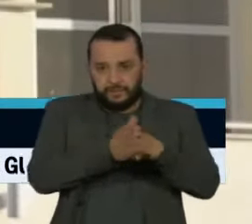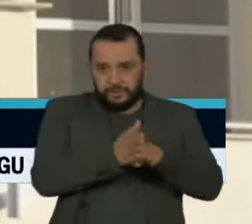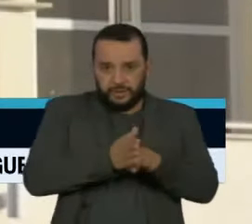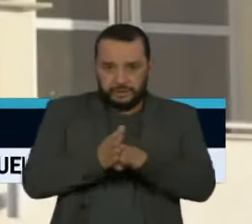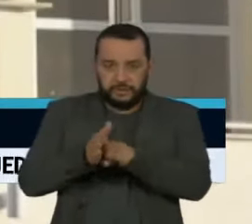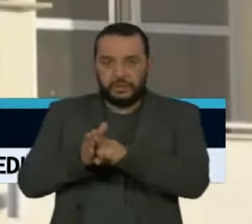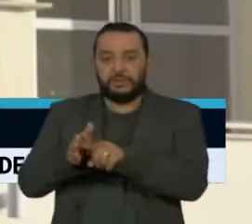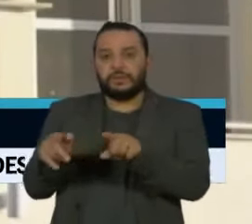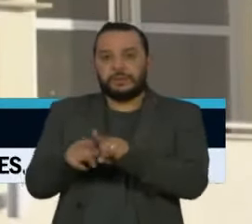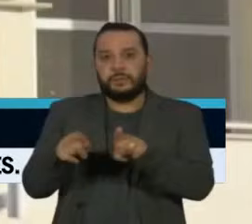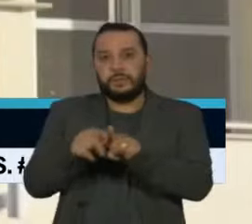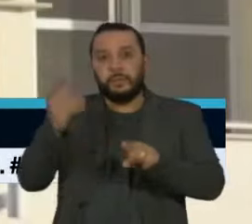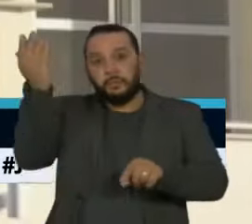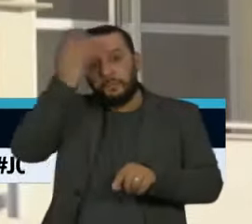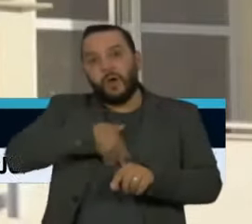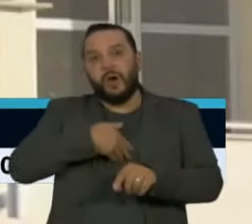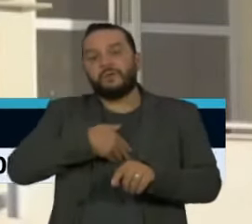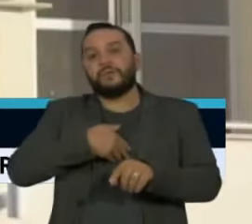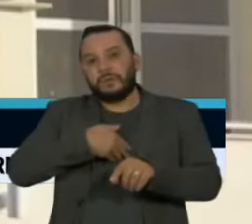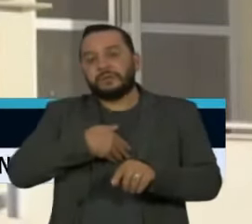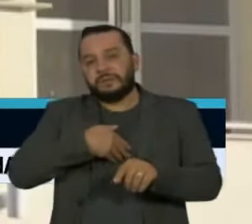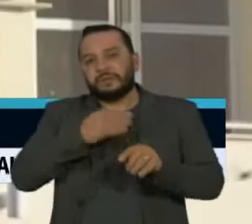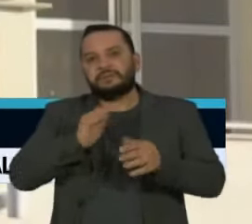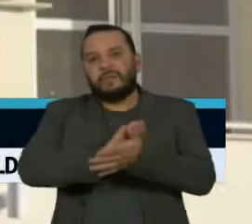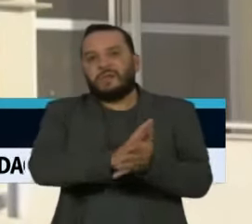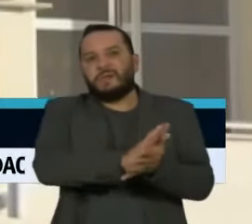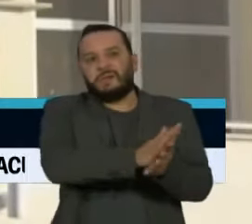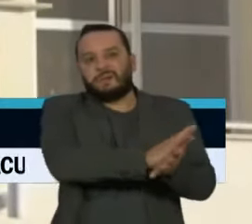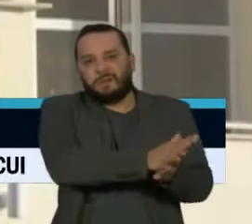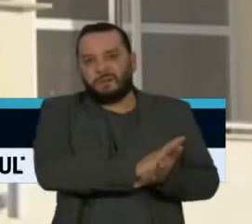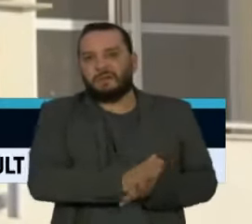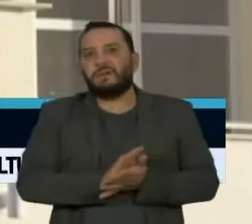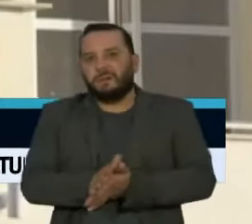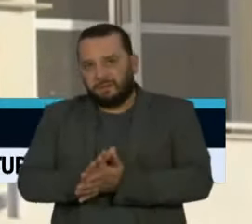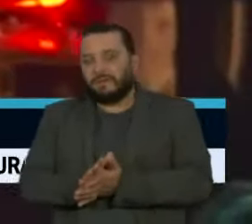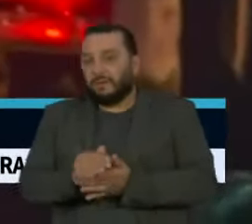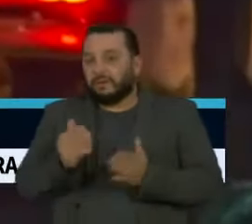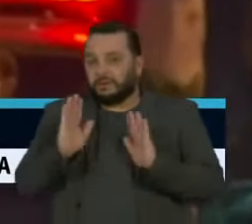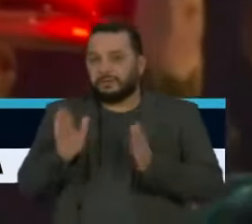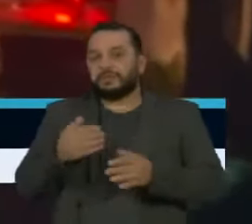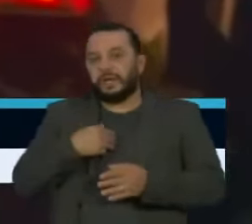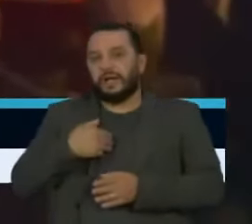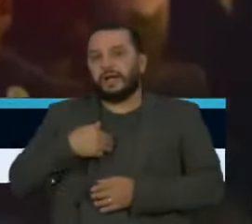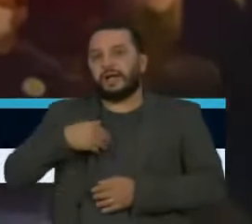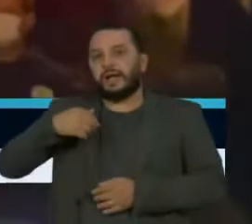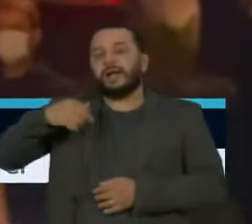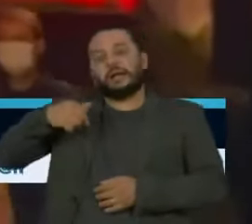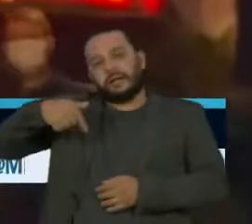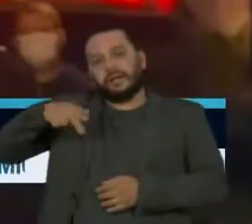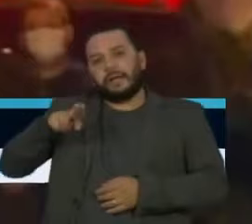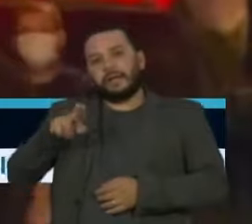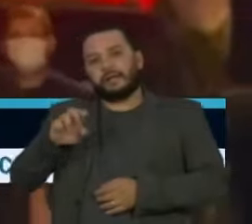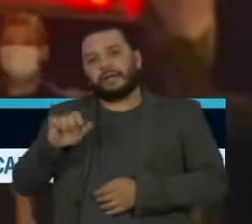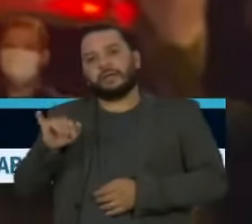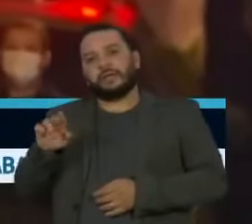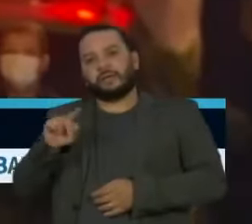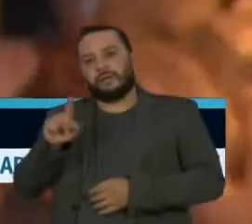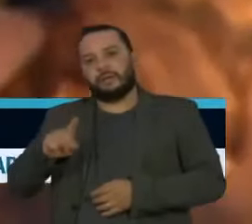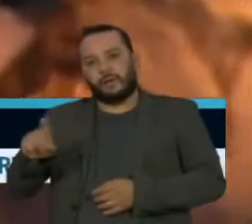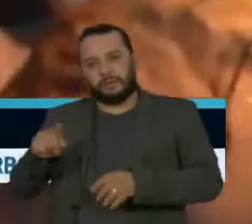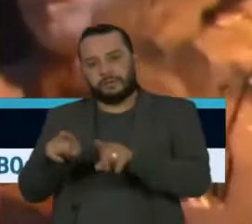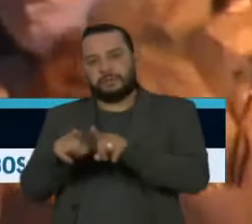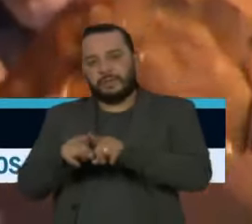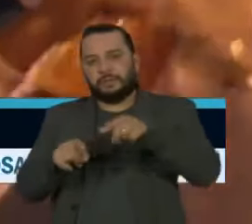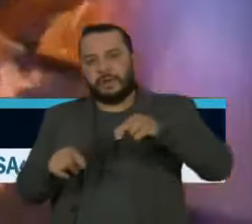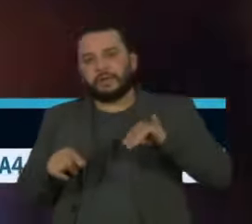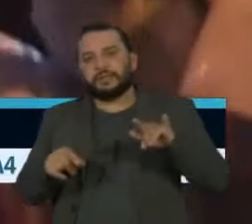a destruição delas. Na avaliação de Fischer, as manobras de Queiroz e Márcia para impedir a localização da polícia,